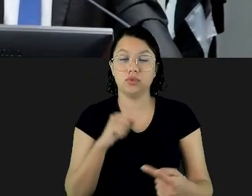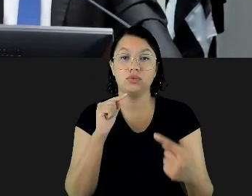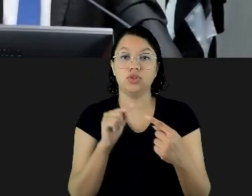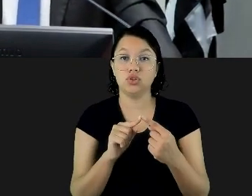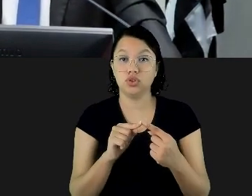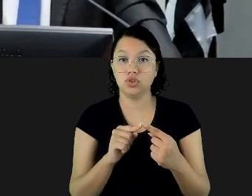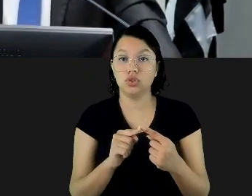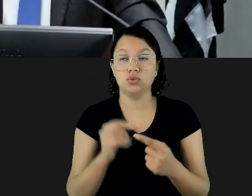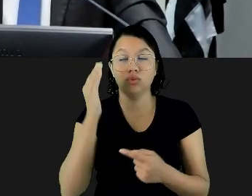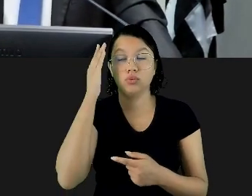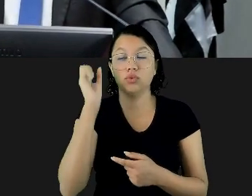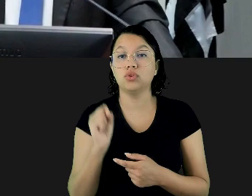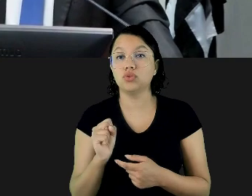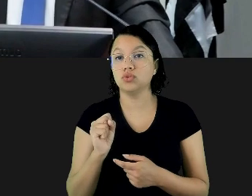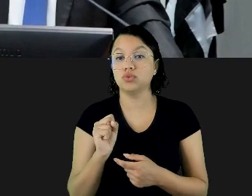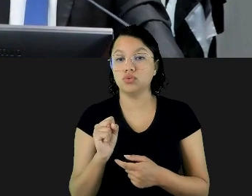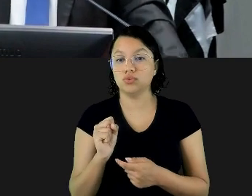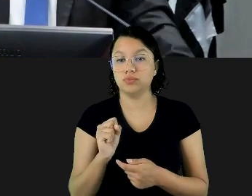Sul.